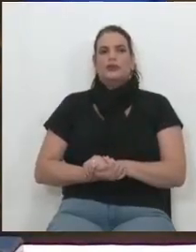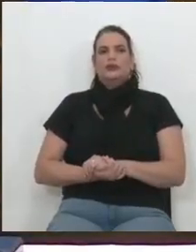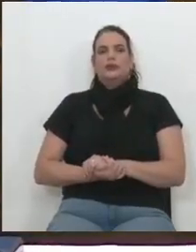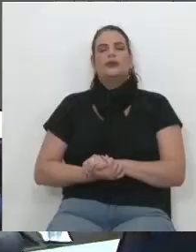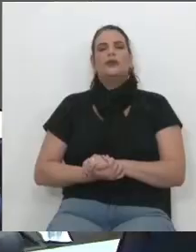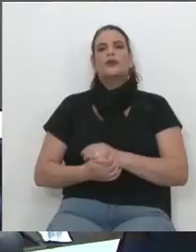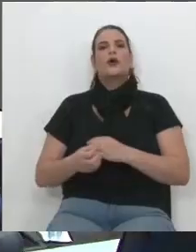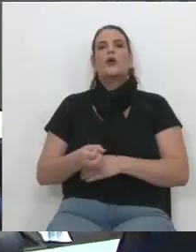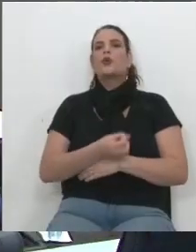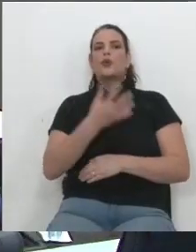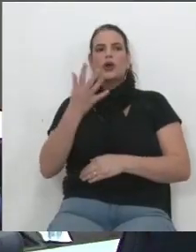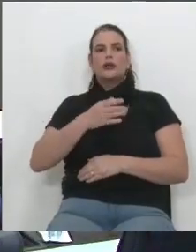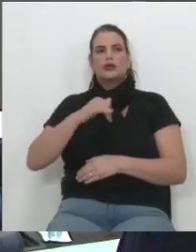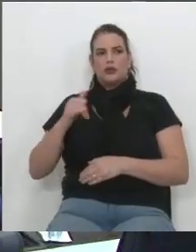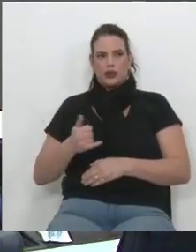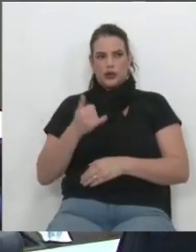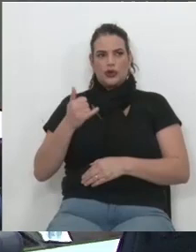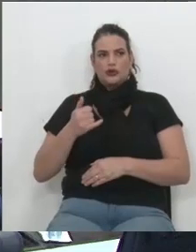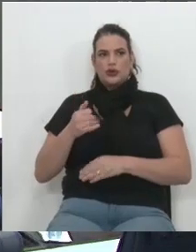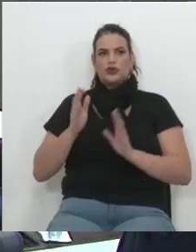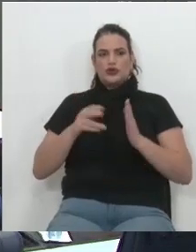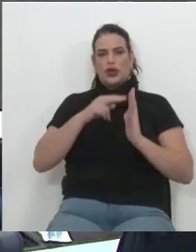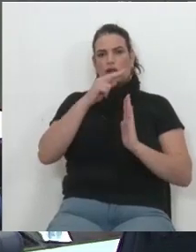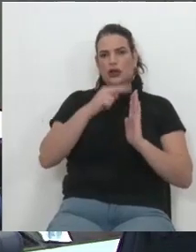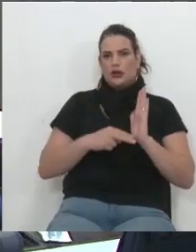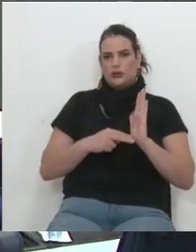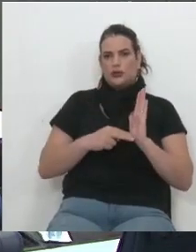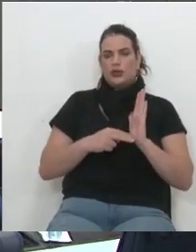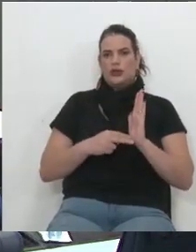oportunidades Vossa Excelência já procedeu à leitura